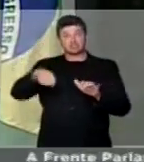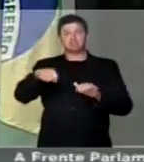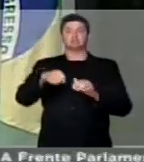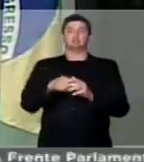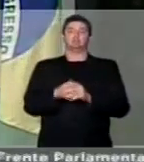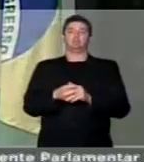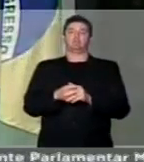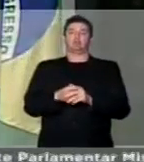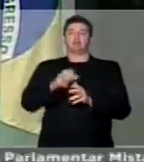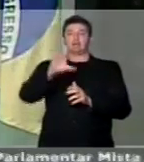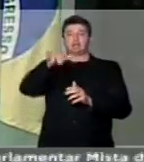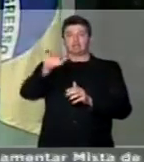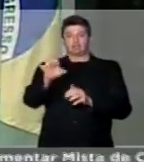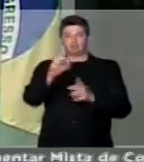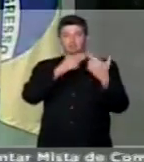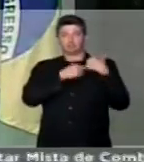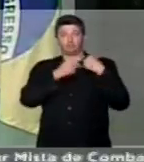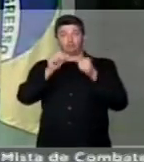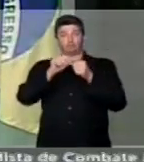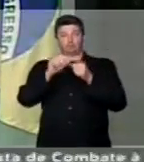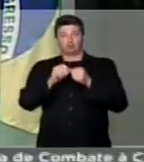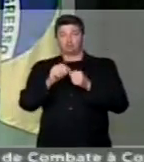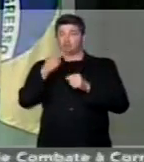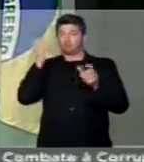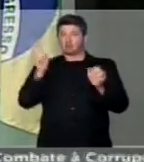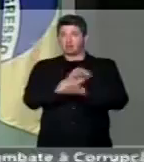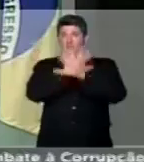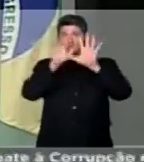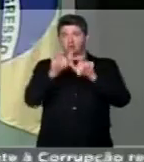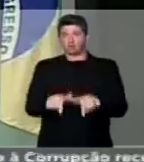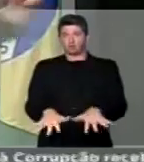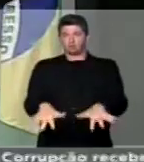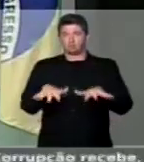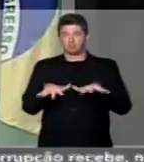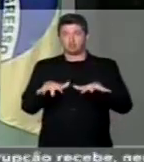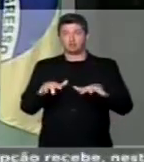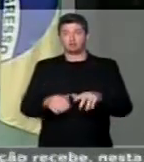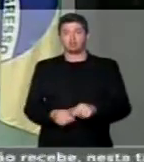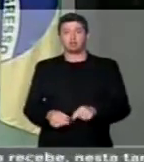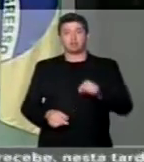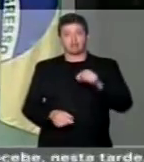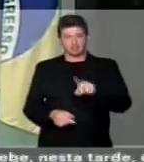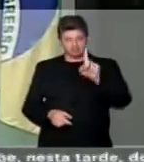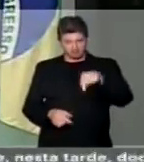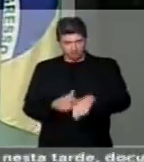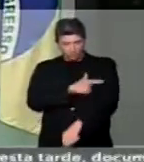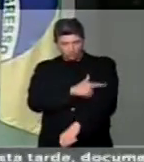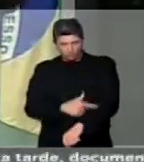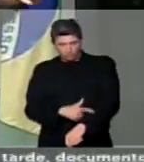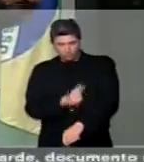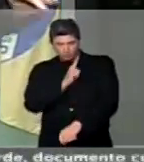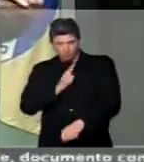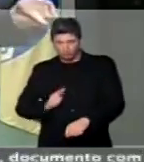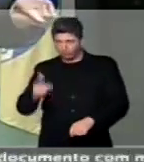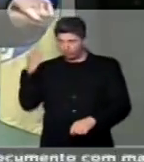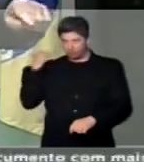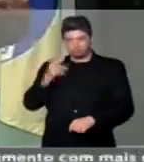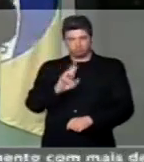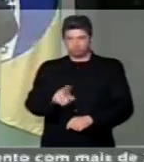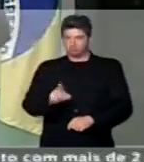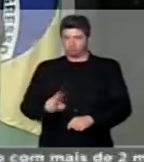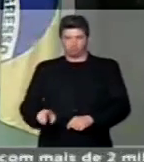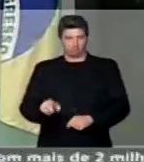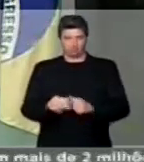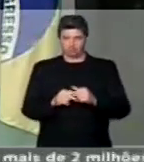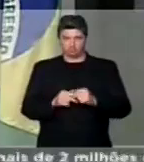de responsabilidade e deixar bem claro perante esse plenário que este não foi o comportamento de governos anteriores.